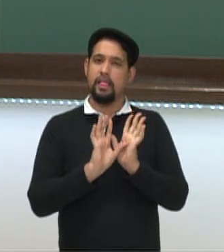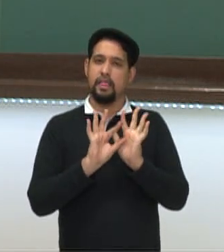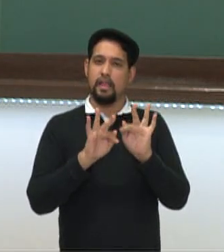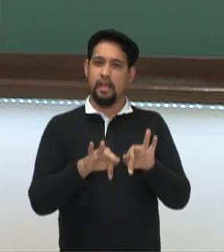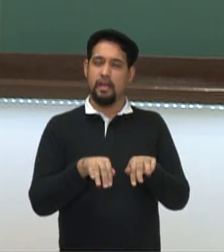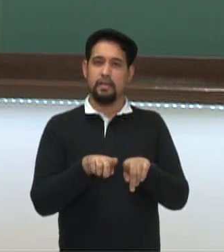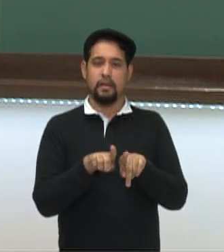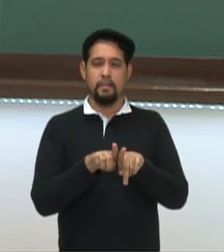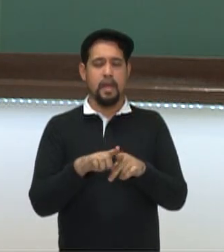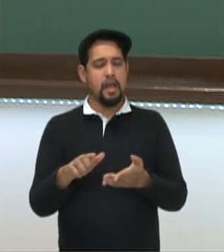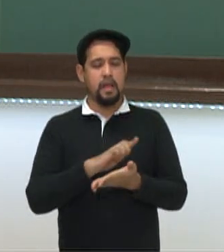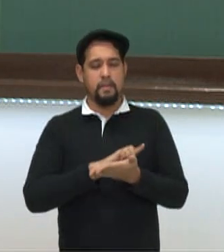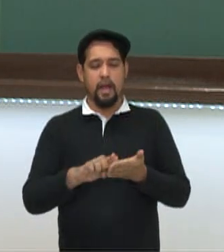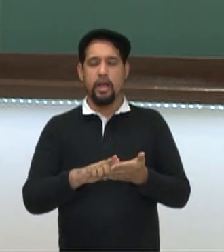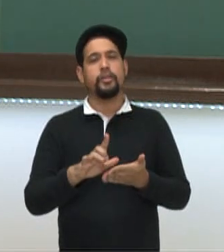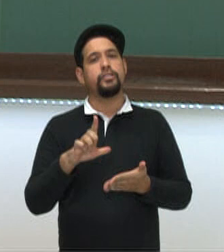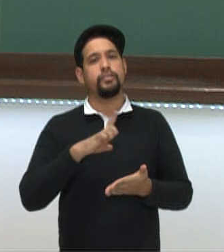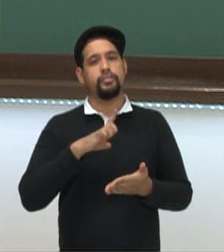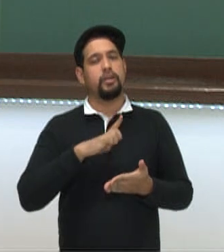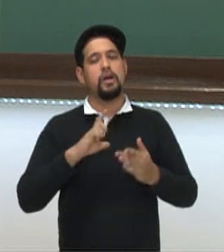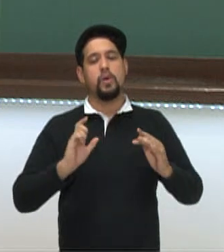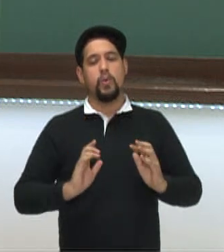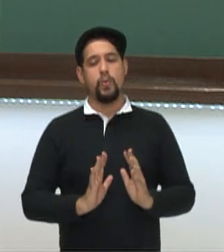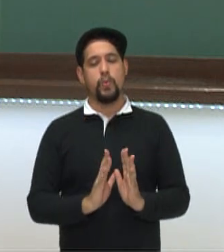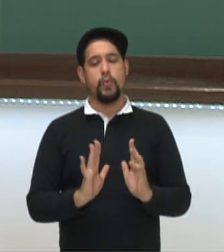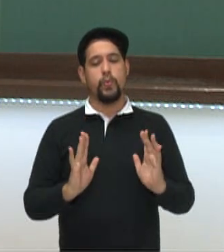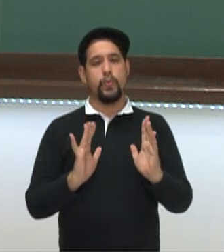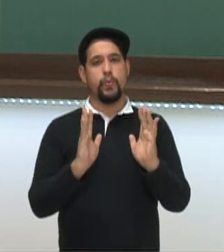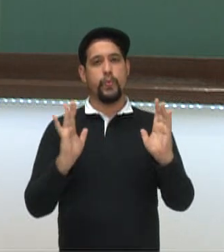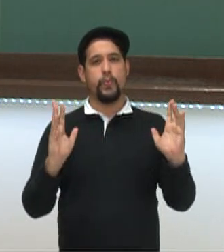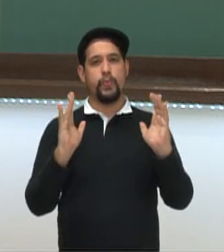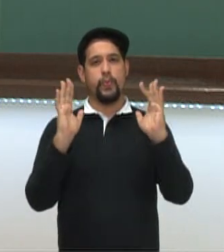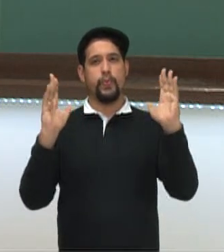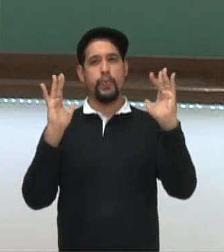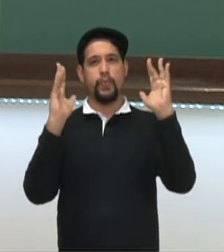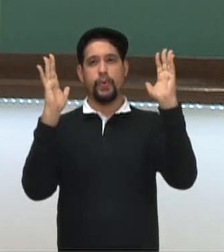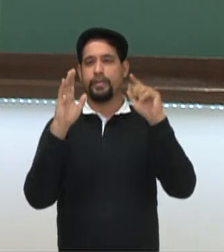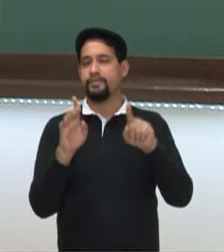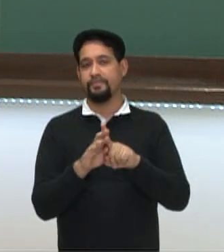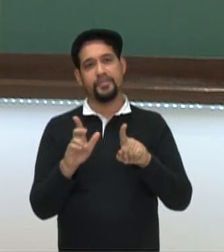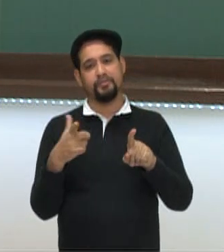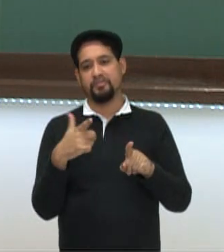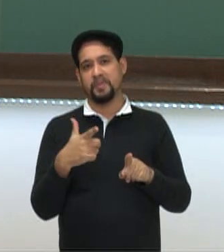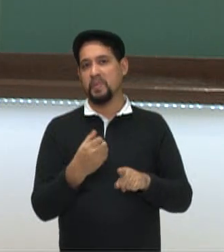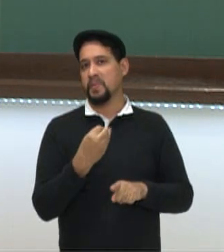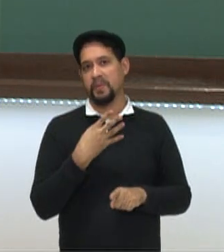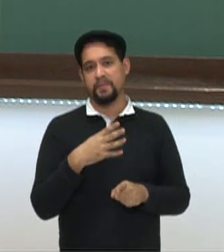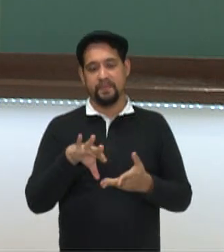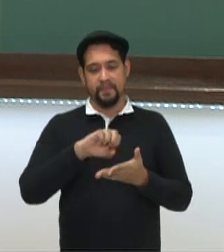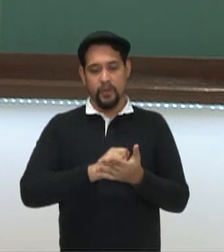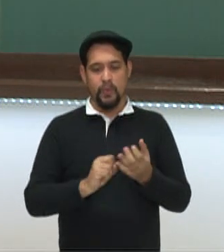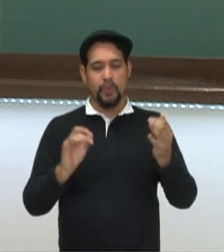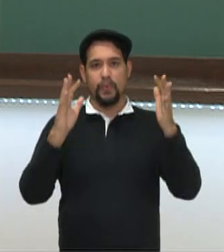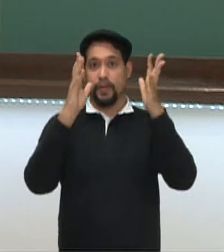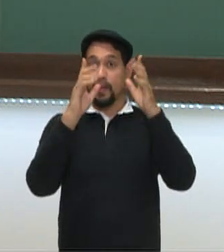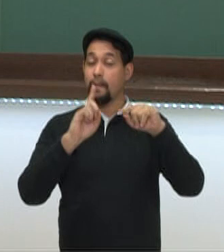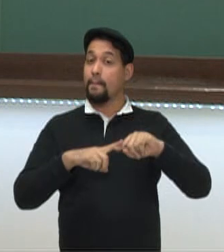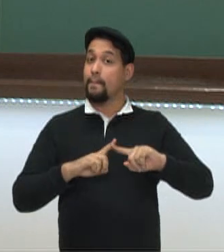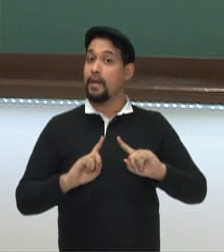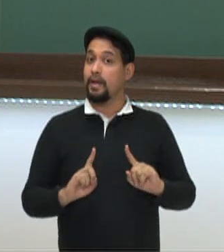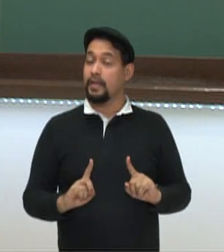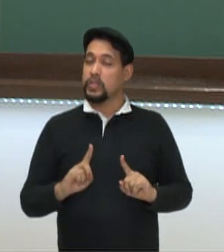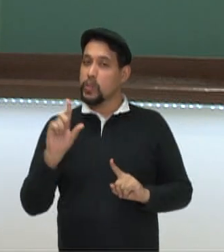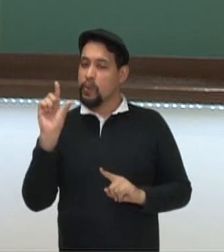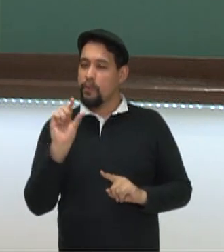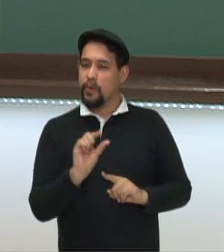de higienização, ele já evaporou e não teve a eficiência que deveria ter. E um álcool com uma